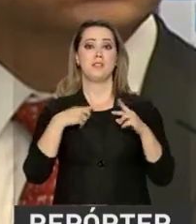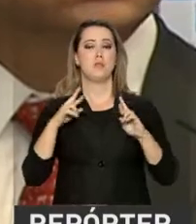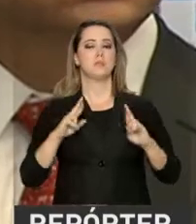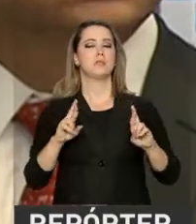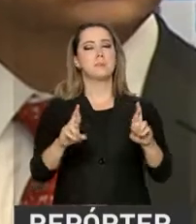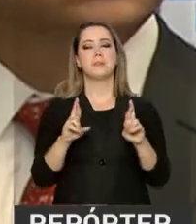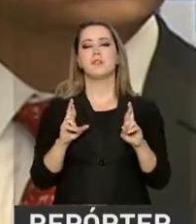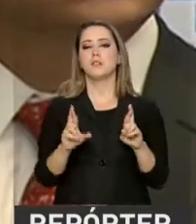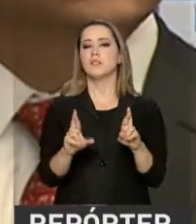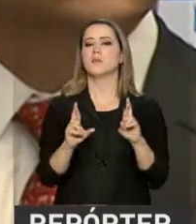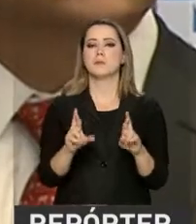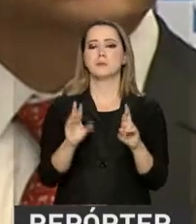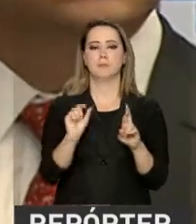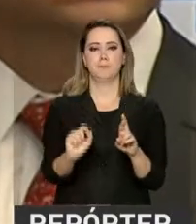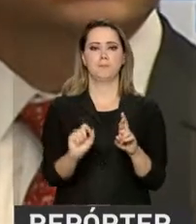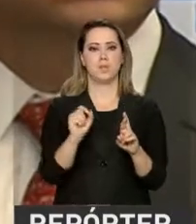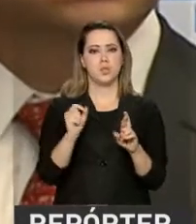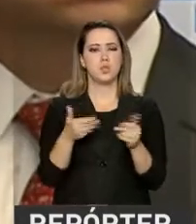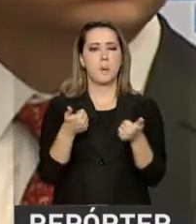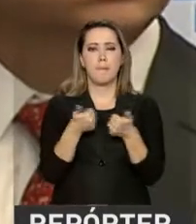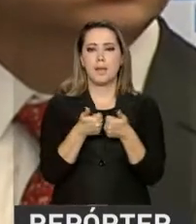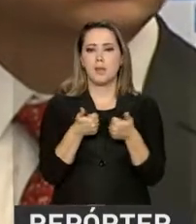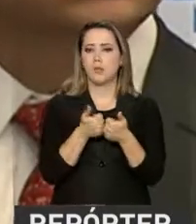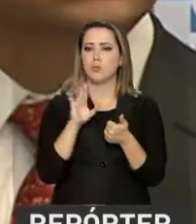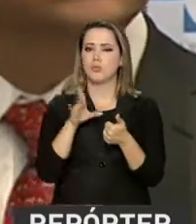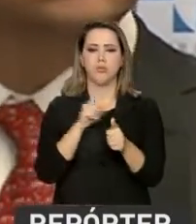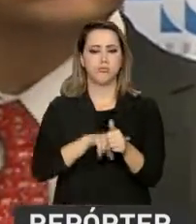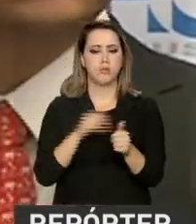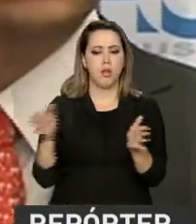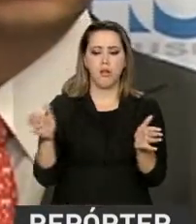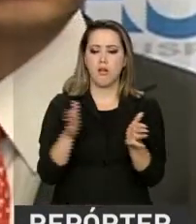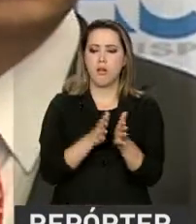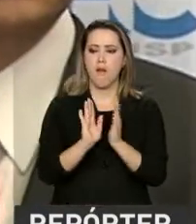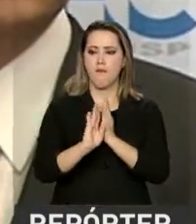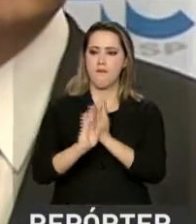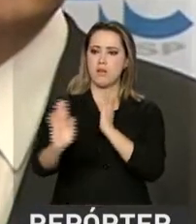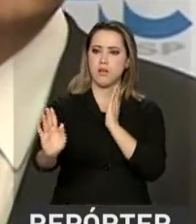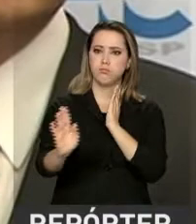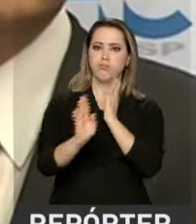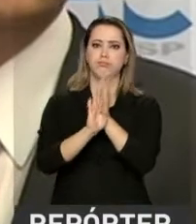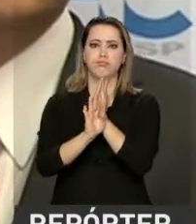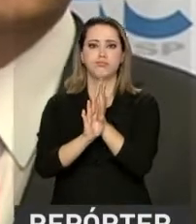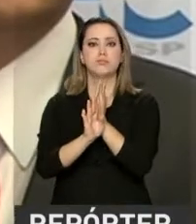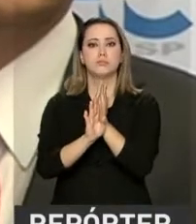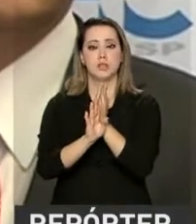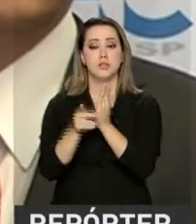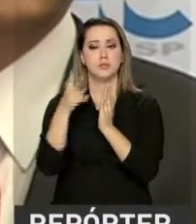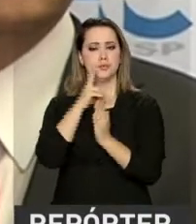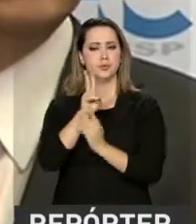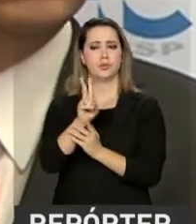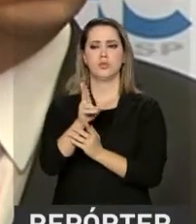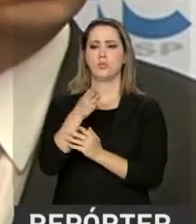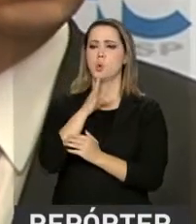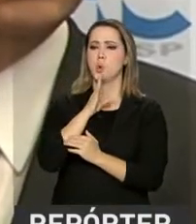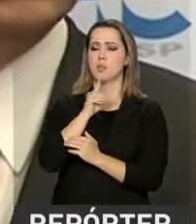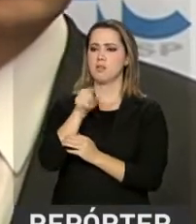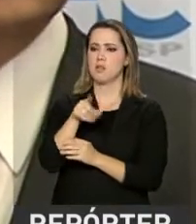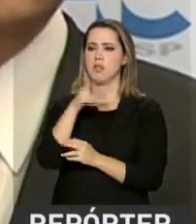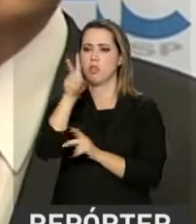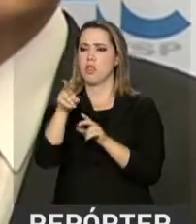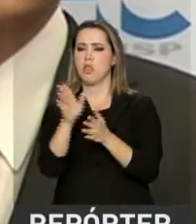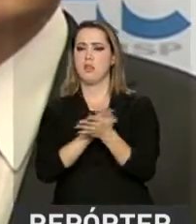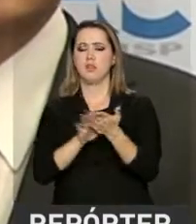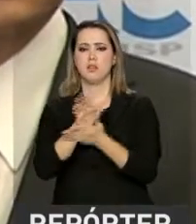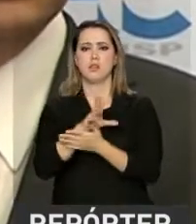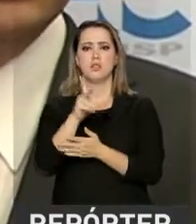esperançosa de que muito em breve as nossas filas diminuíram e eu não verei mais notícias de que o distrito